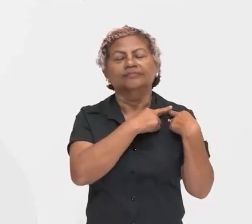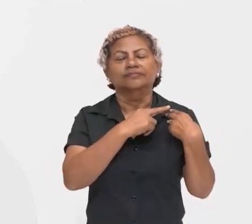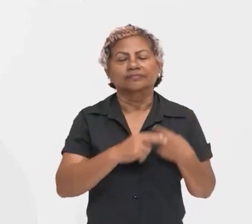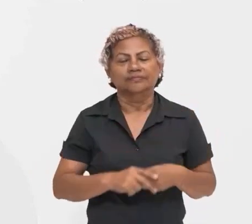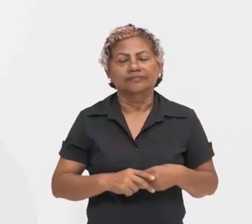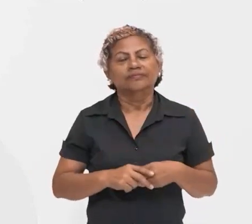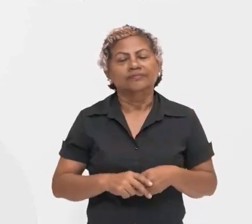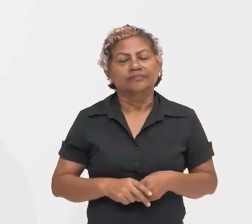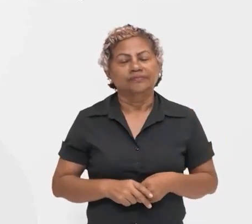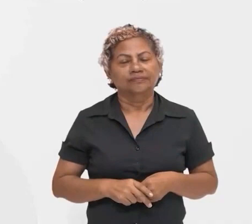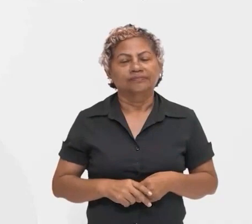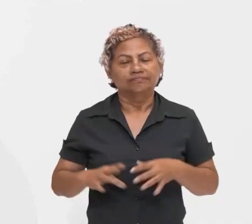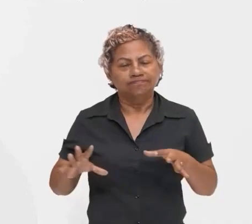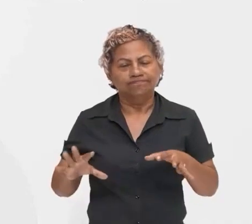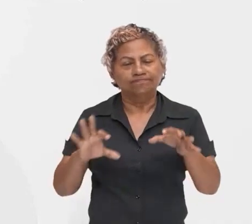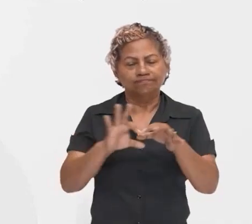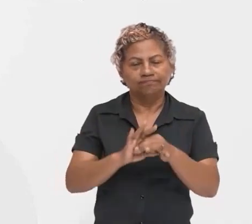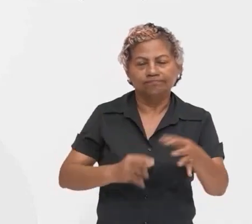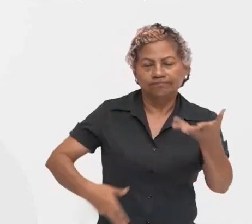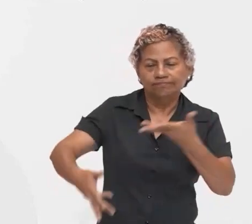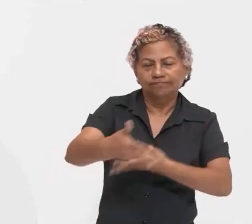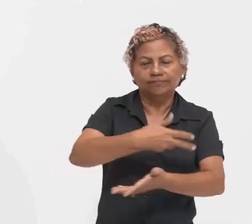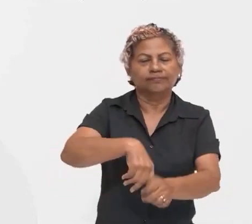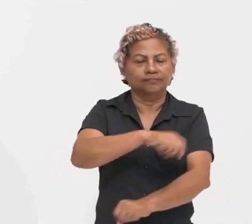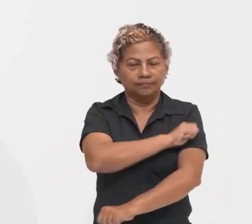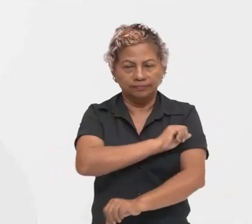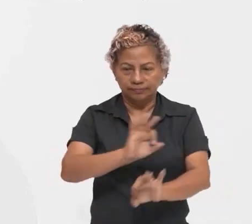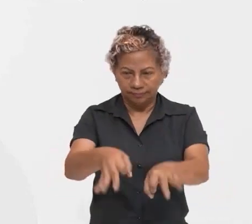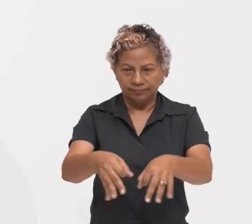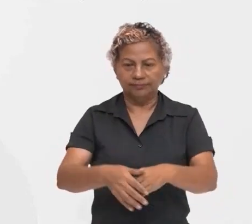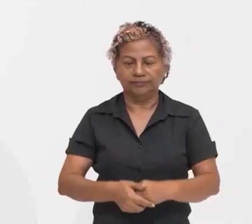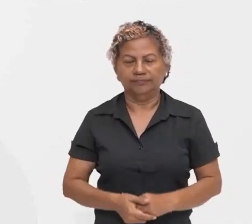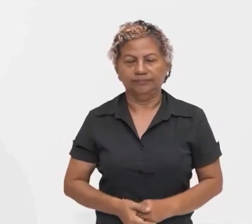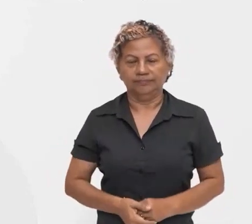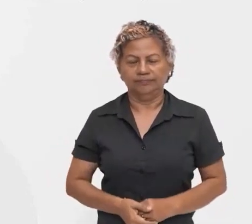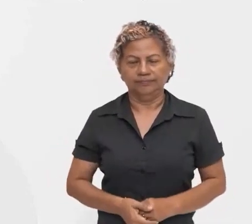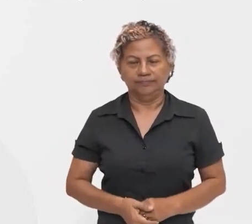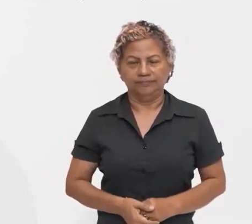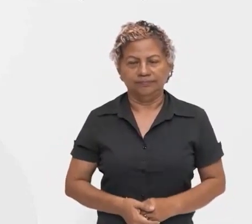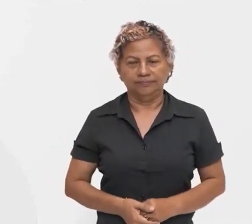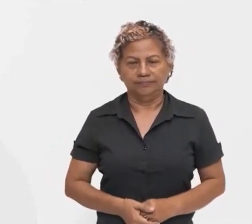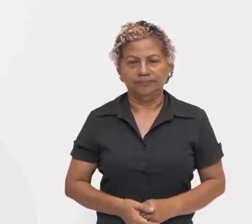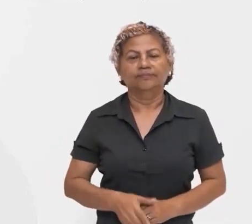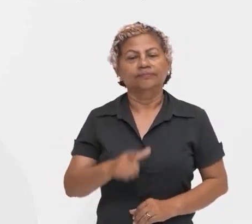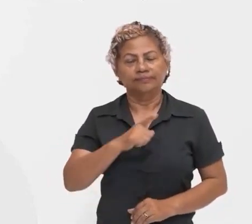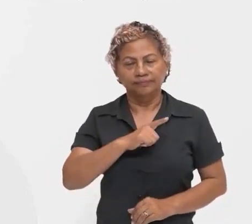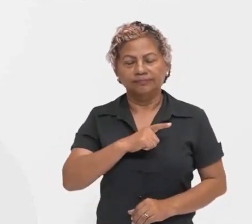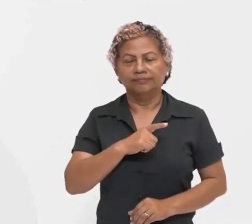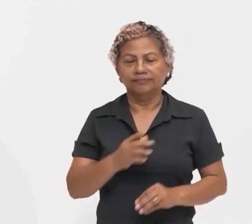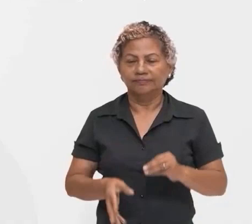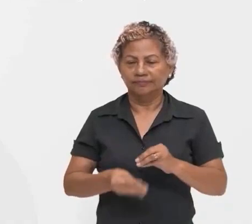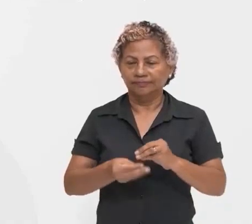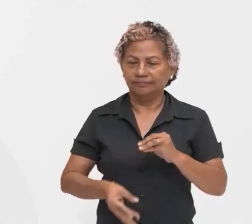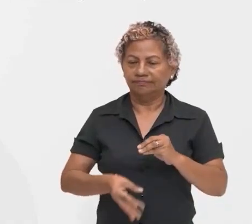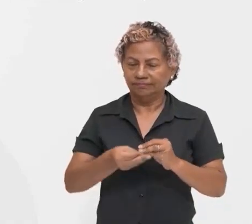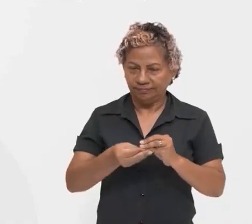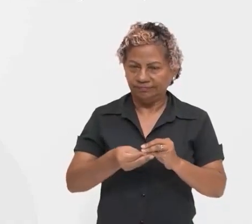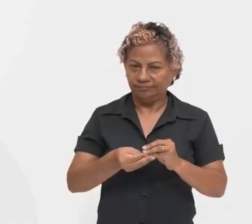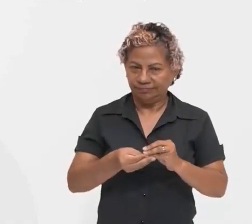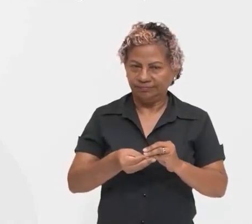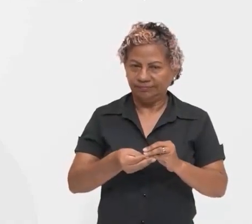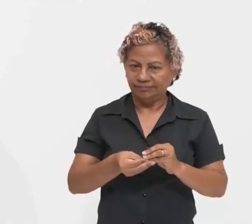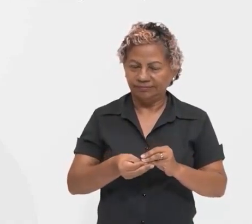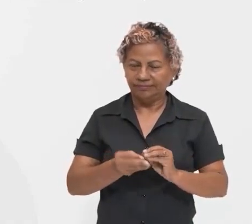e colaboração entre os alunos, certo? Então, ela vai trazer essa colaboração entre os alunos.